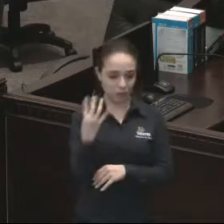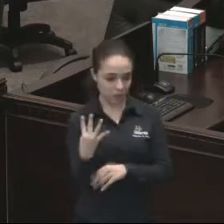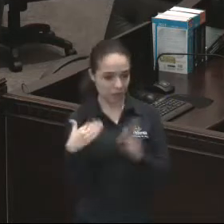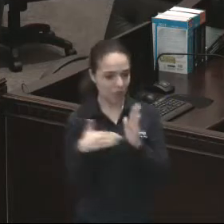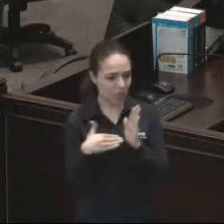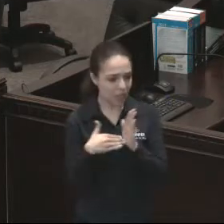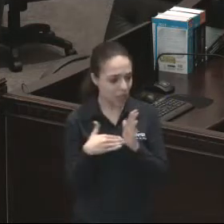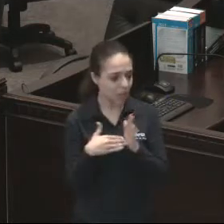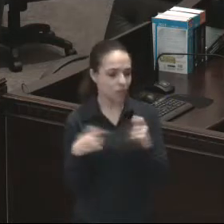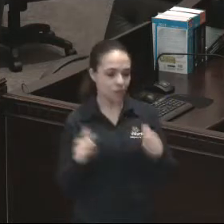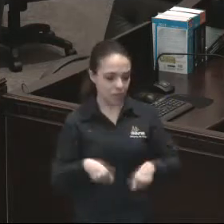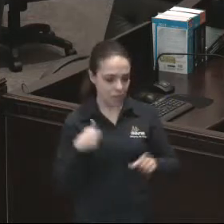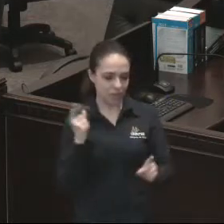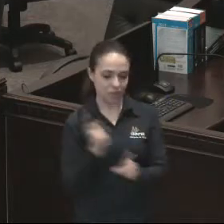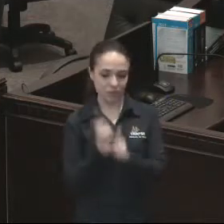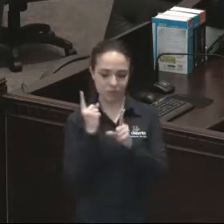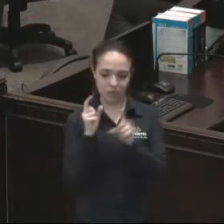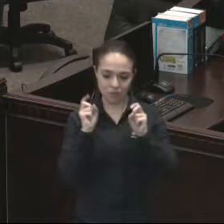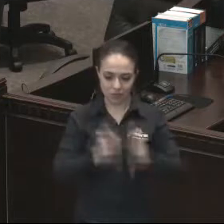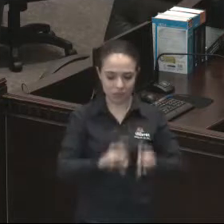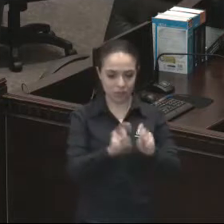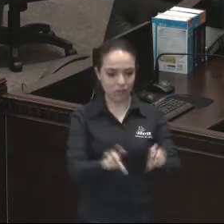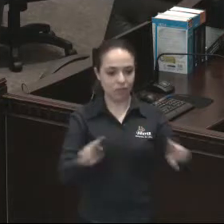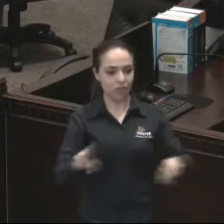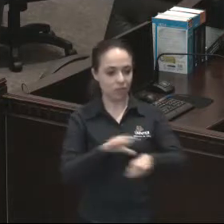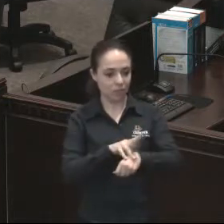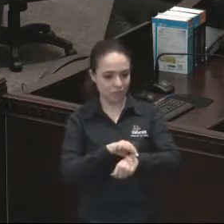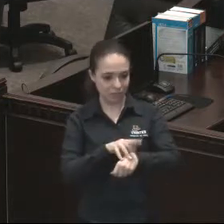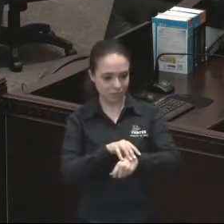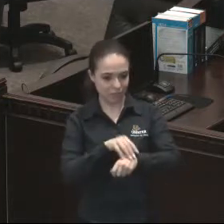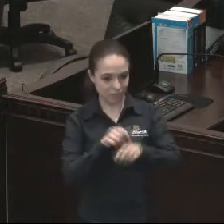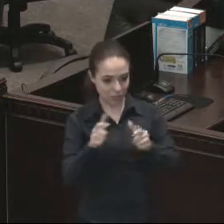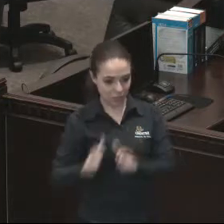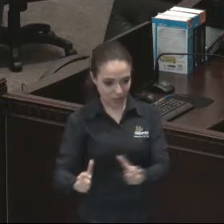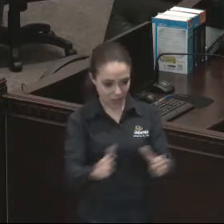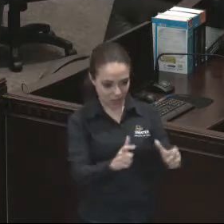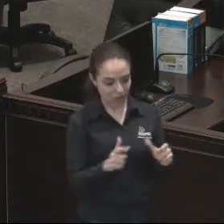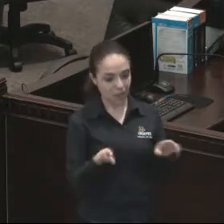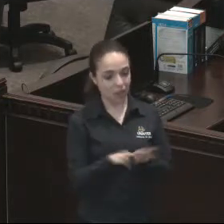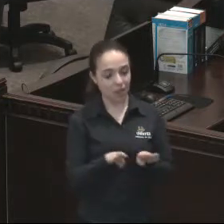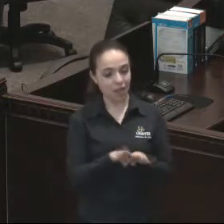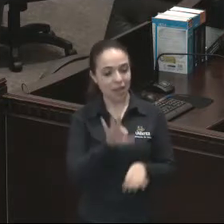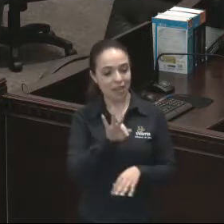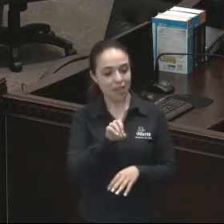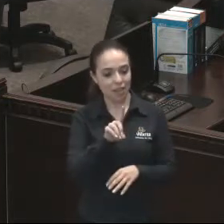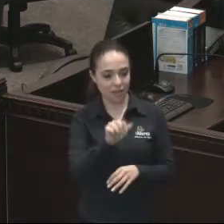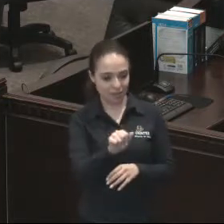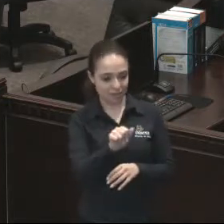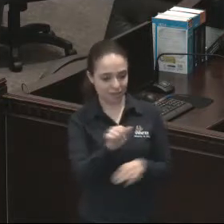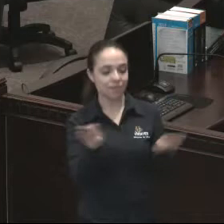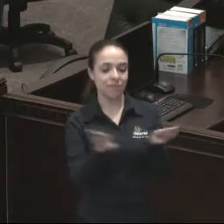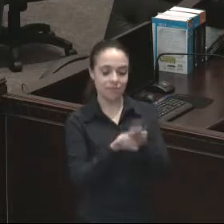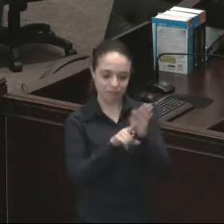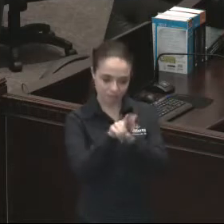que pode ser encontrado dessas drogas no meio ambiente. O FDA também já fez isso, embora o nível